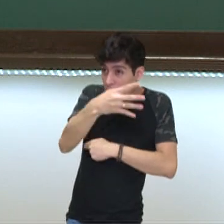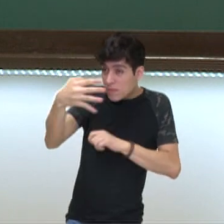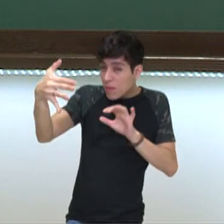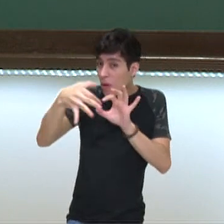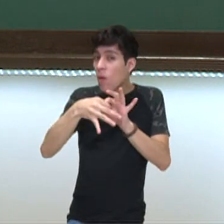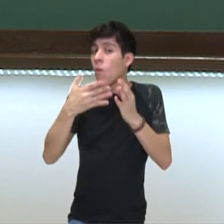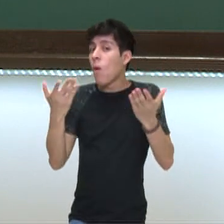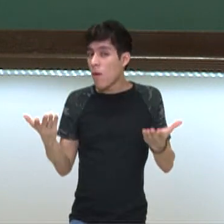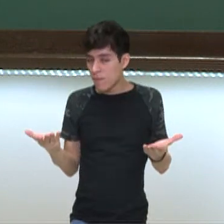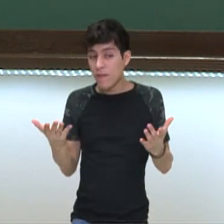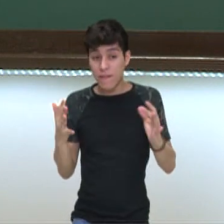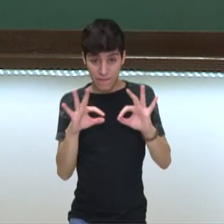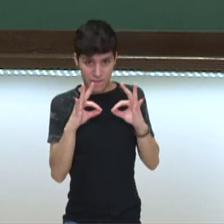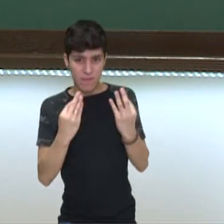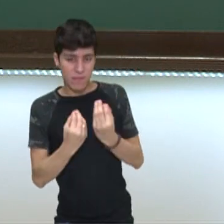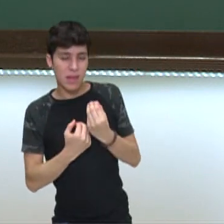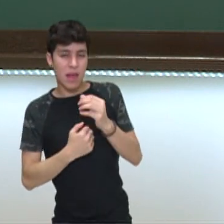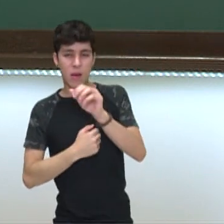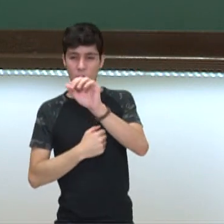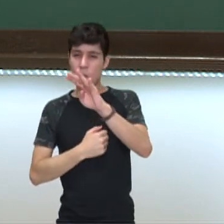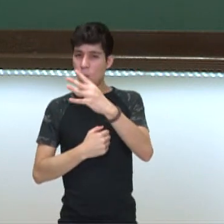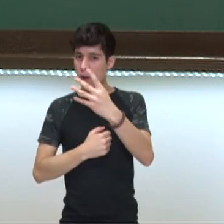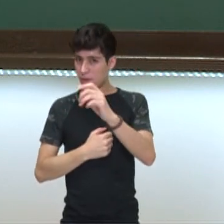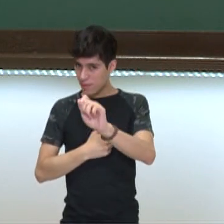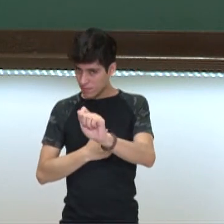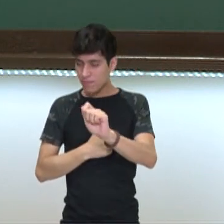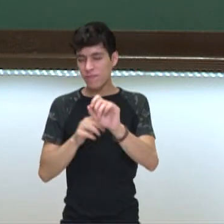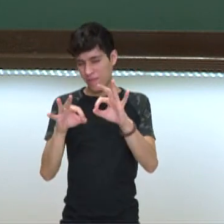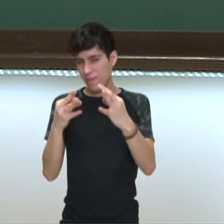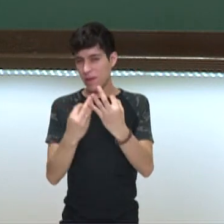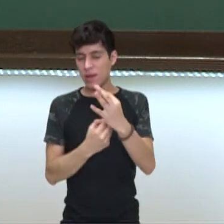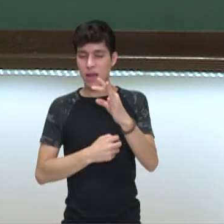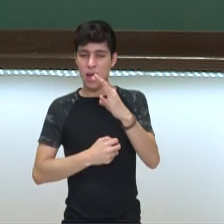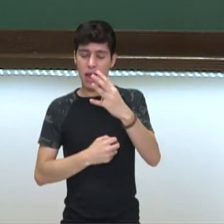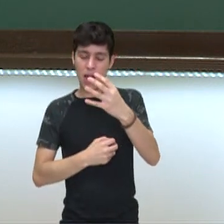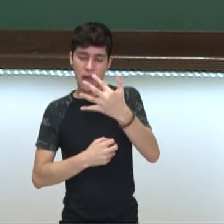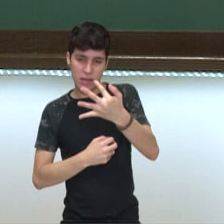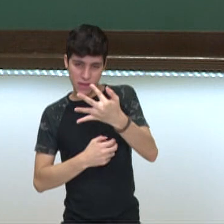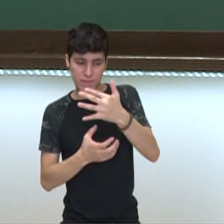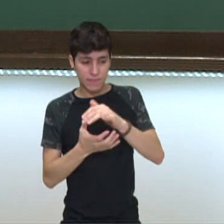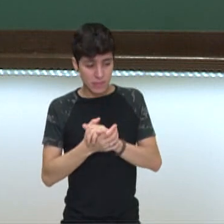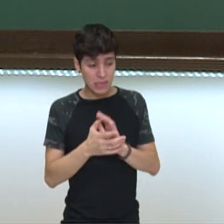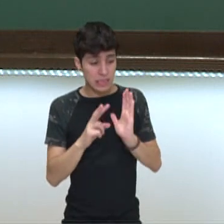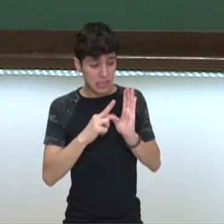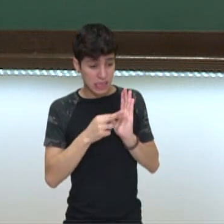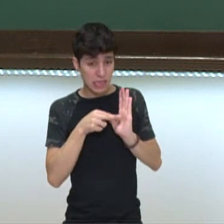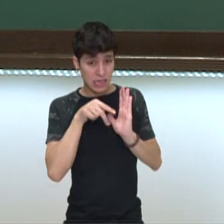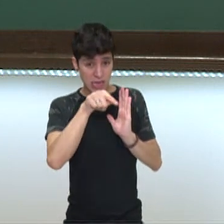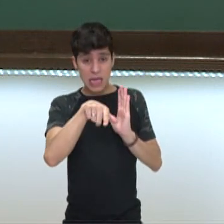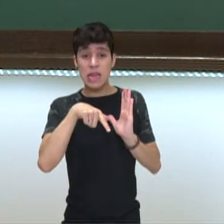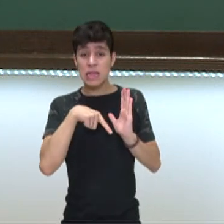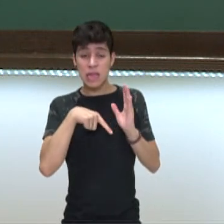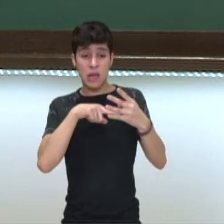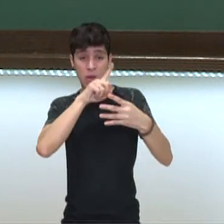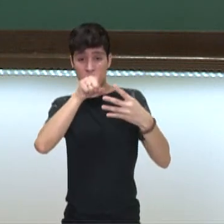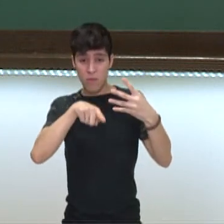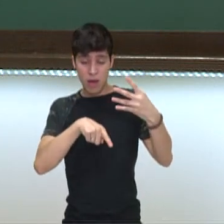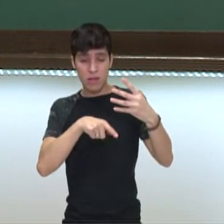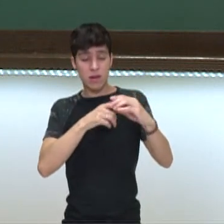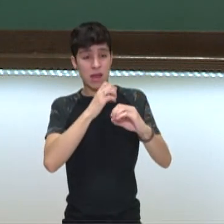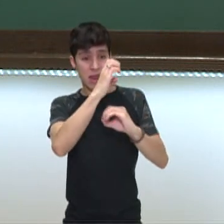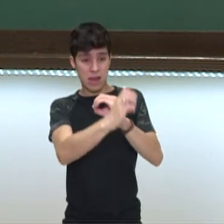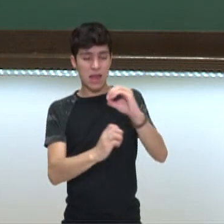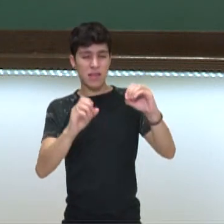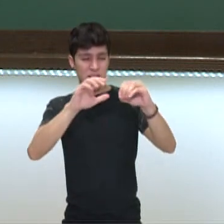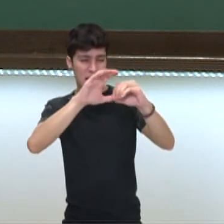Lembrando que ele faz parte da família 4A ou da família 14. Isso faz com que ele tenha 4 elétrons na camada de valência. Se ele